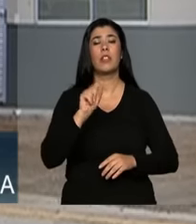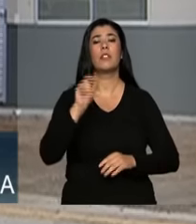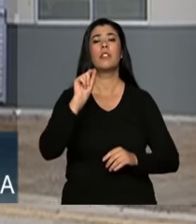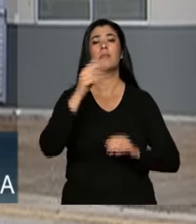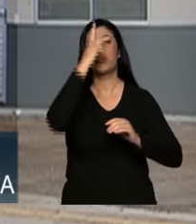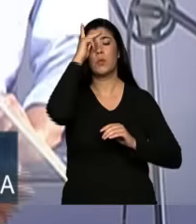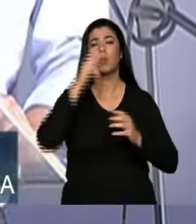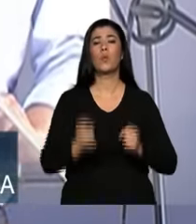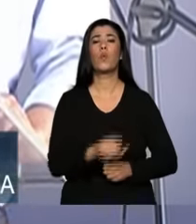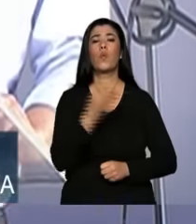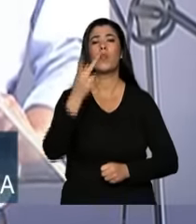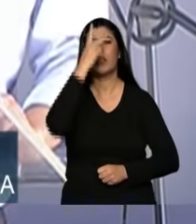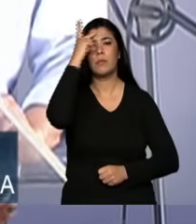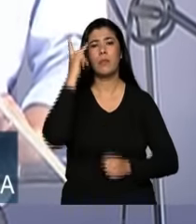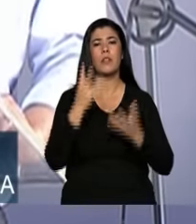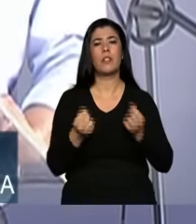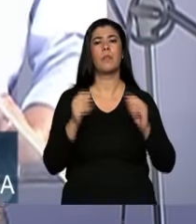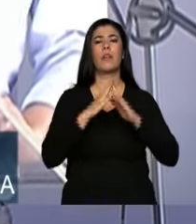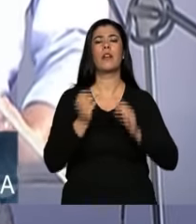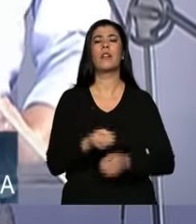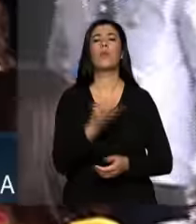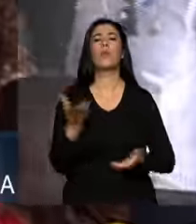a mão aí. Só quem vai receber.